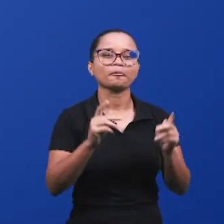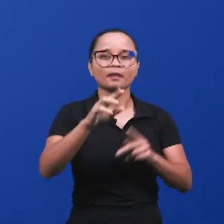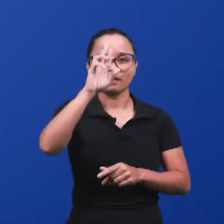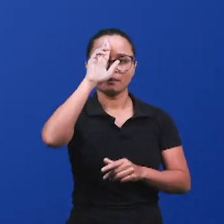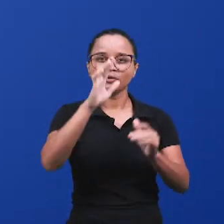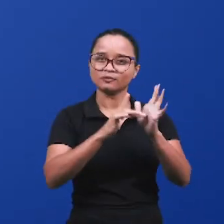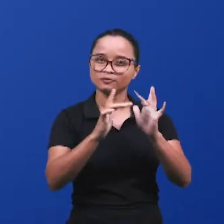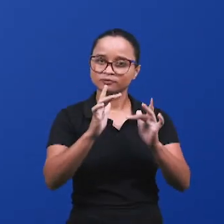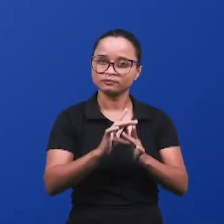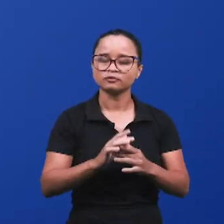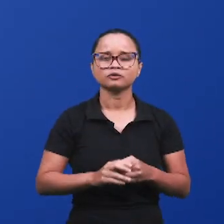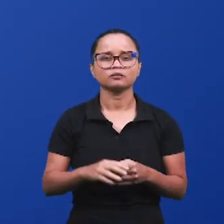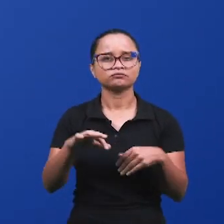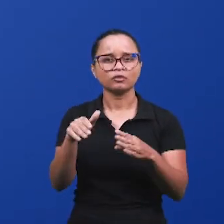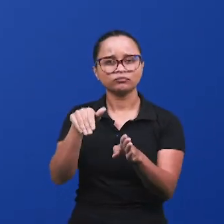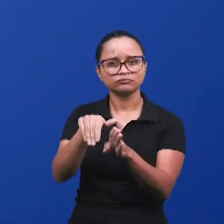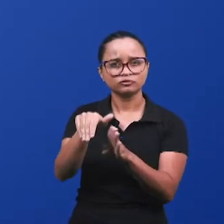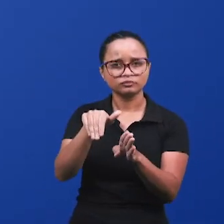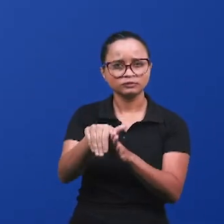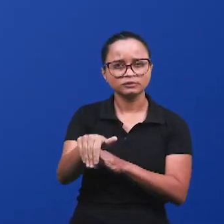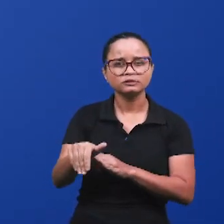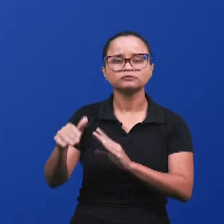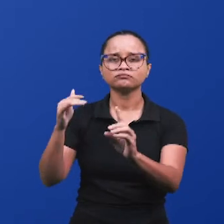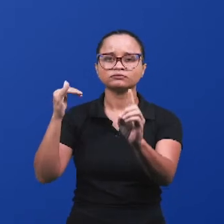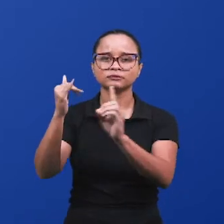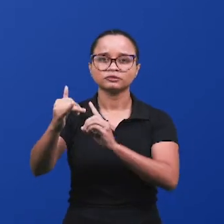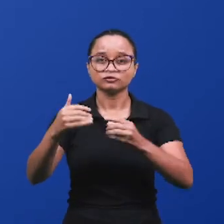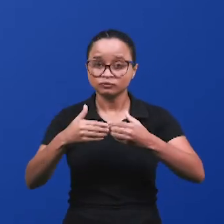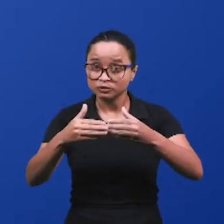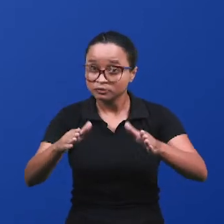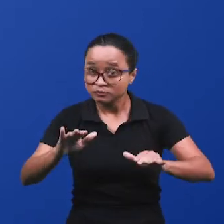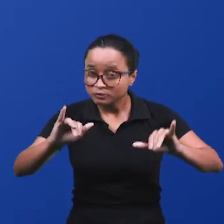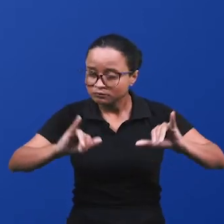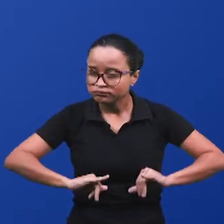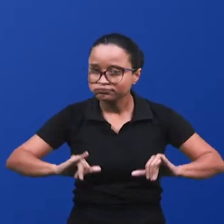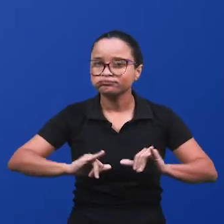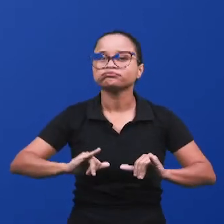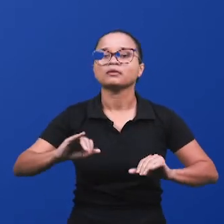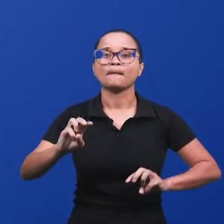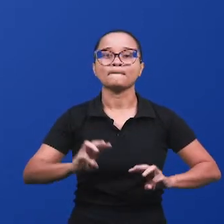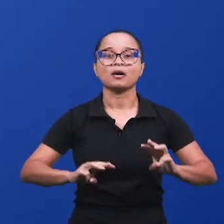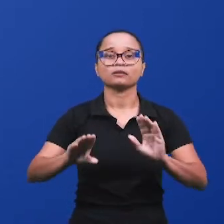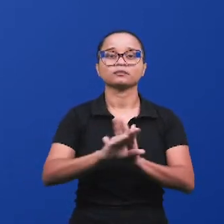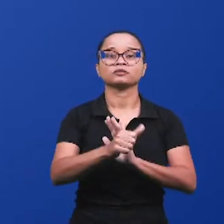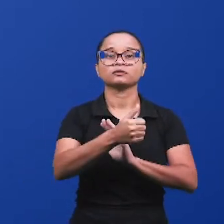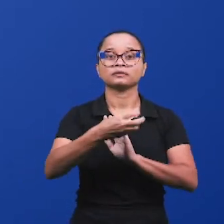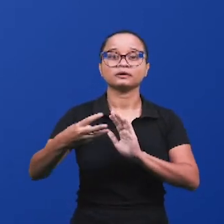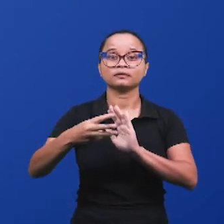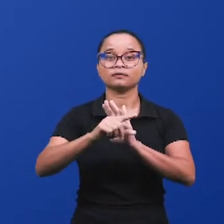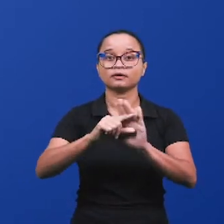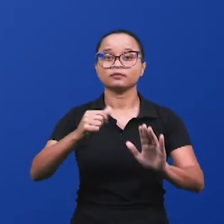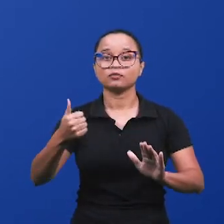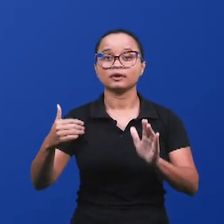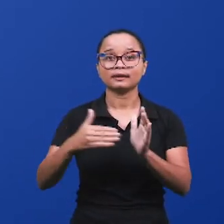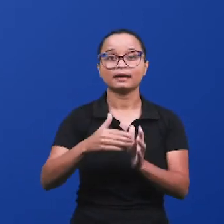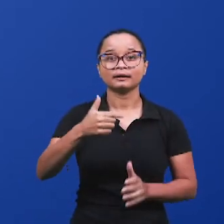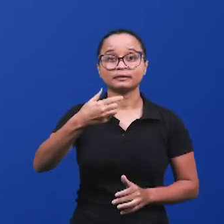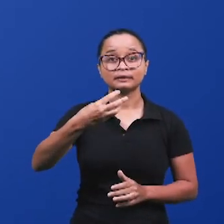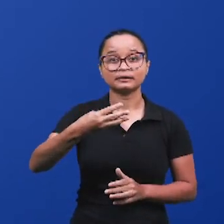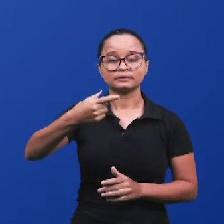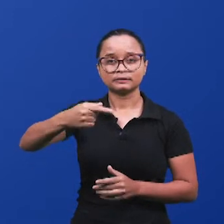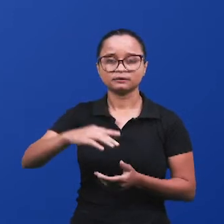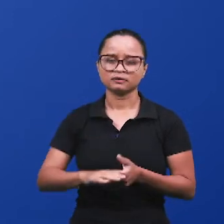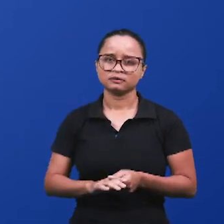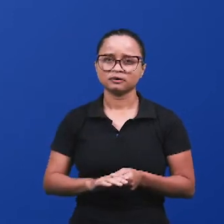Senhor Jesus. O sermão profético e o princípio das dores. Marcos 13, 1 a 37. Número